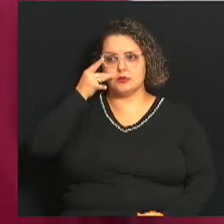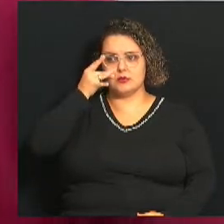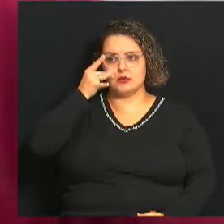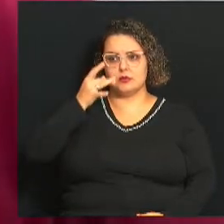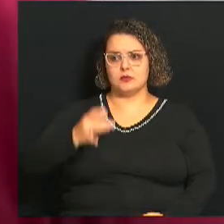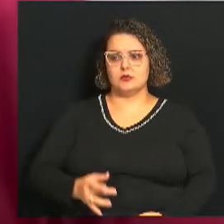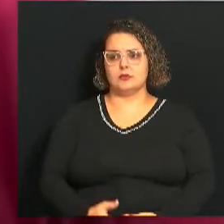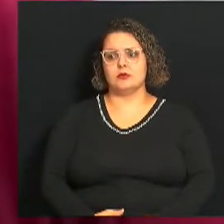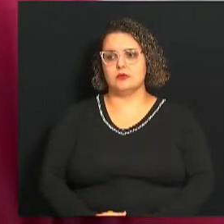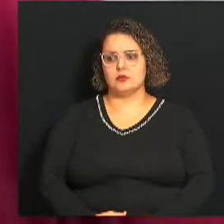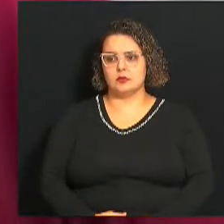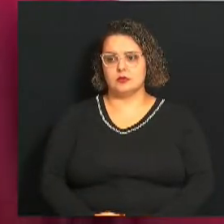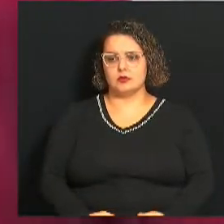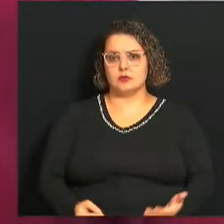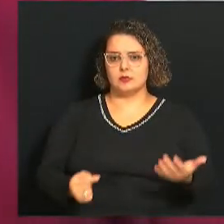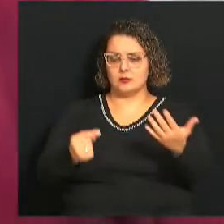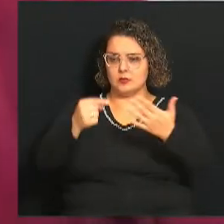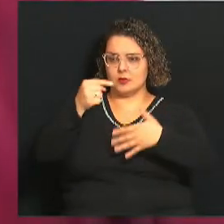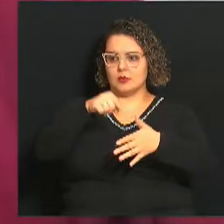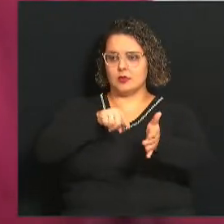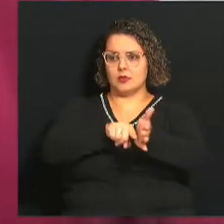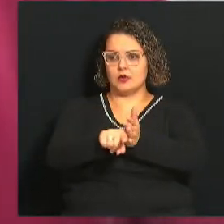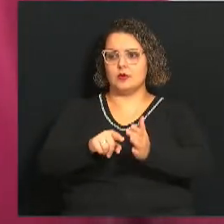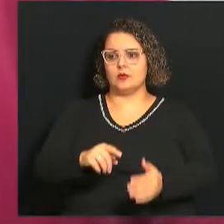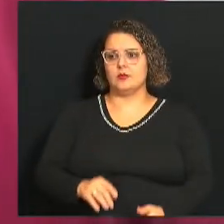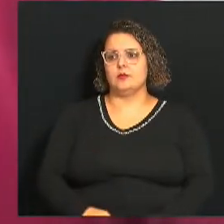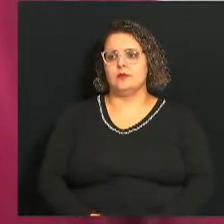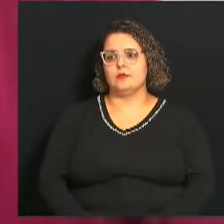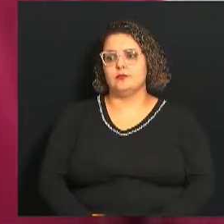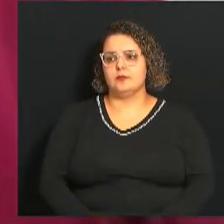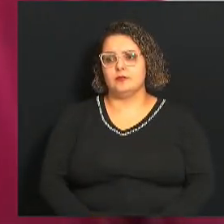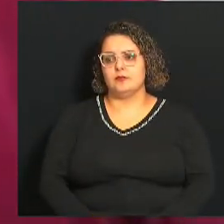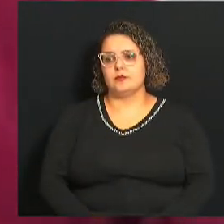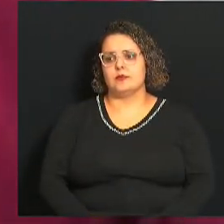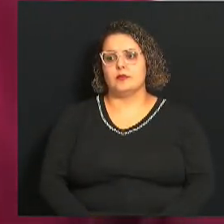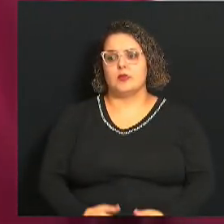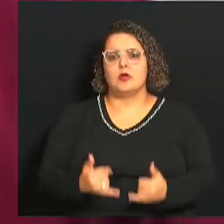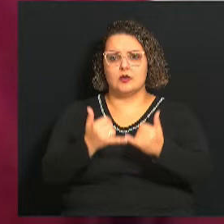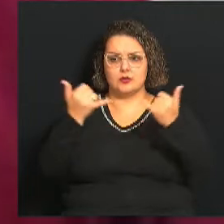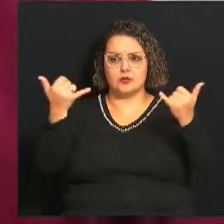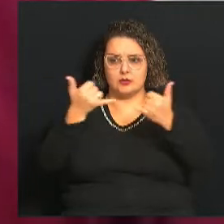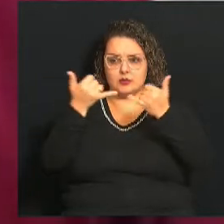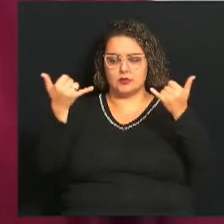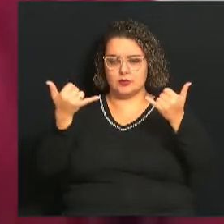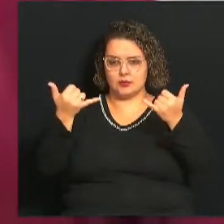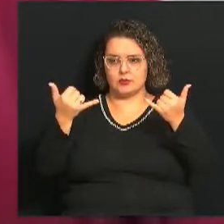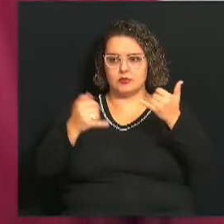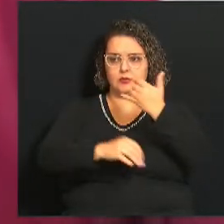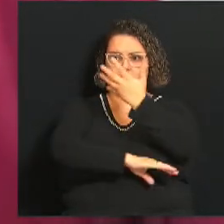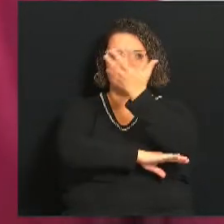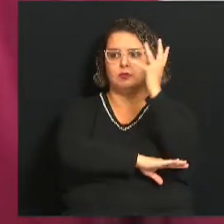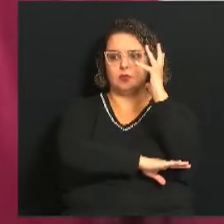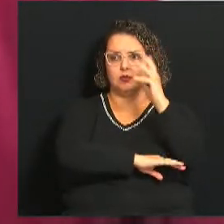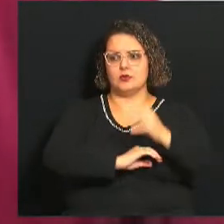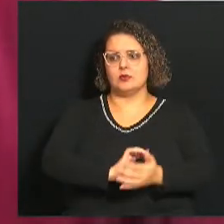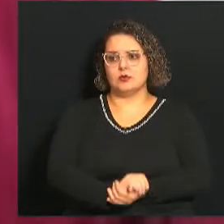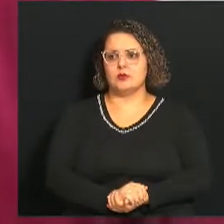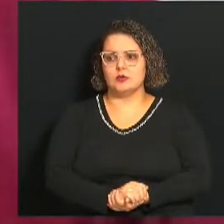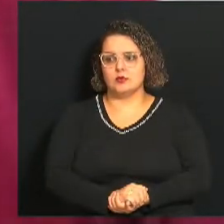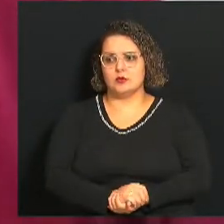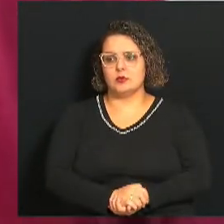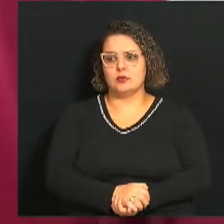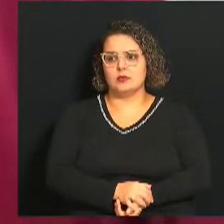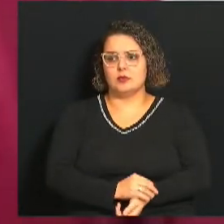um questionamento aqui a respeito de priorização de fiação em detrimento à árvore. Então, nós estamos aqui